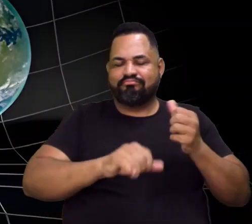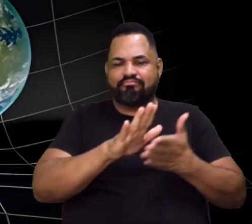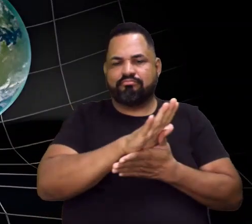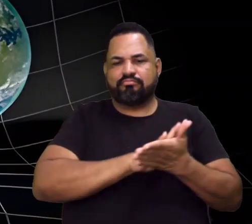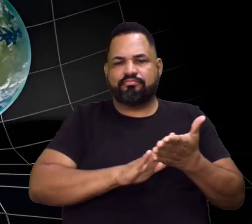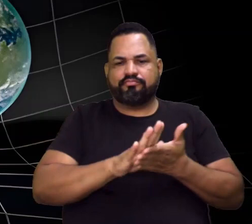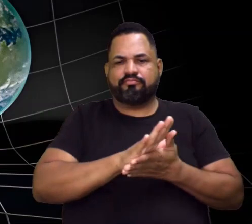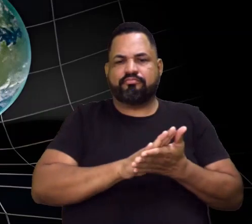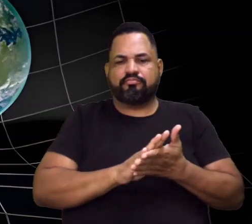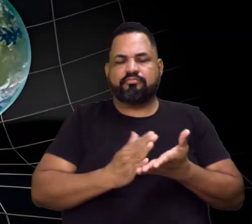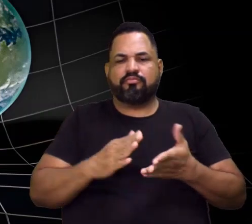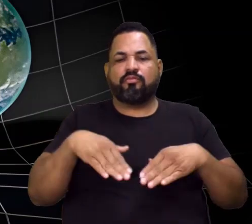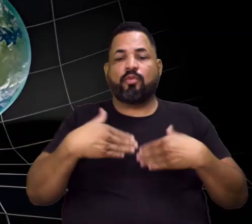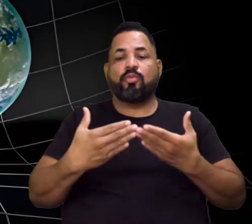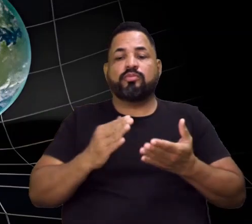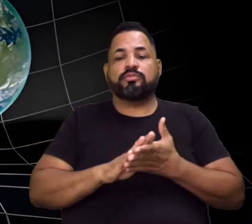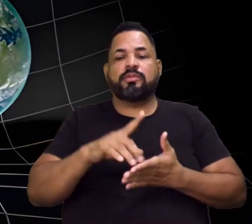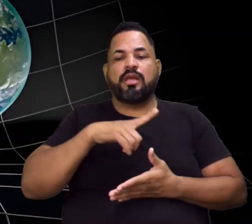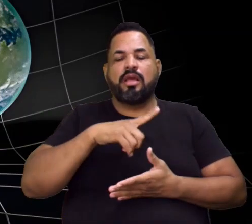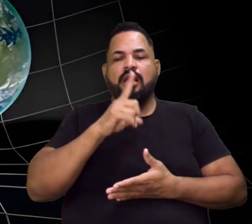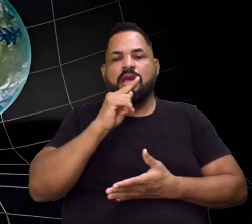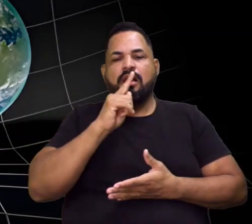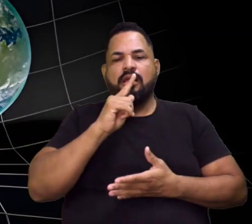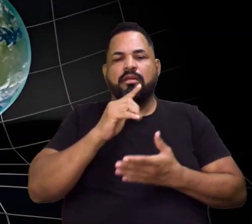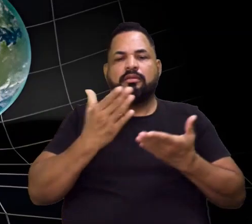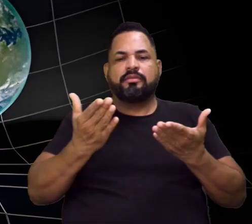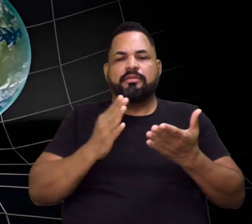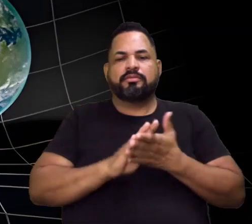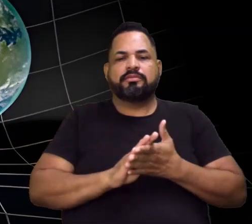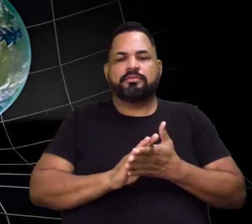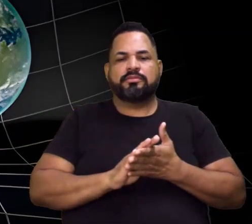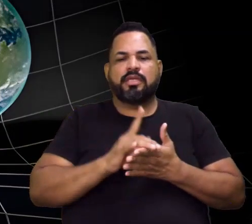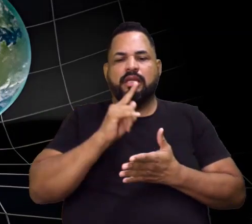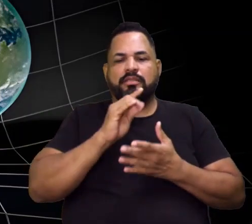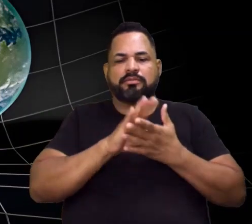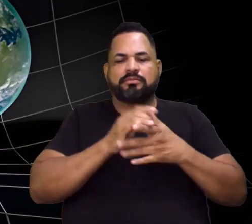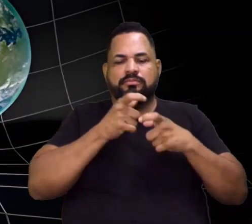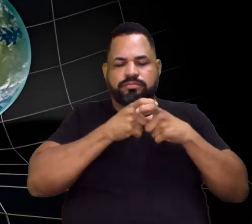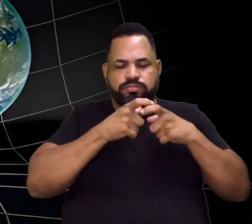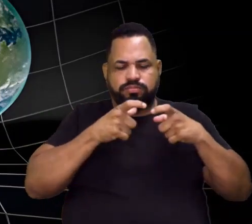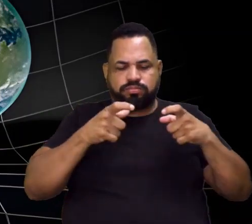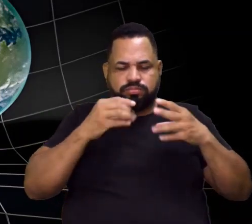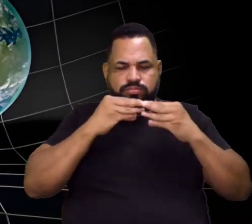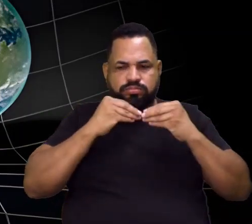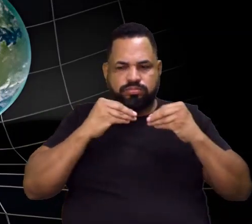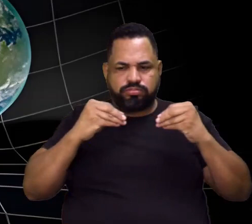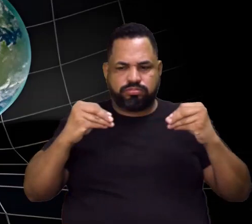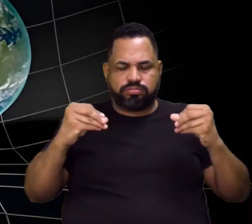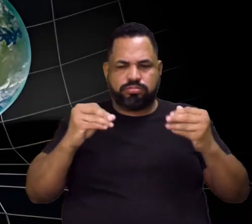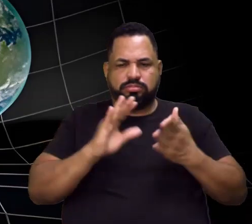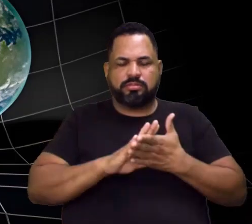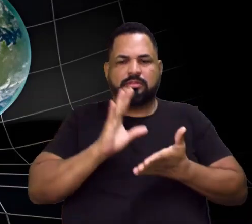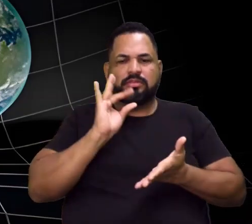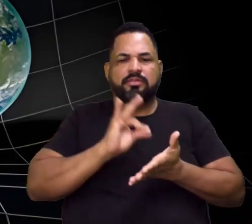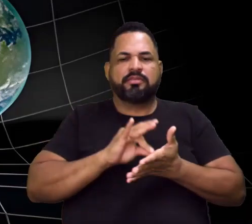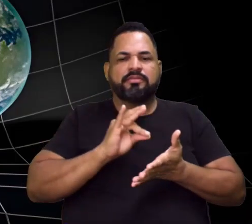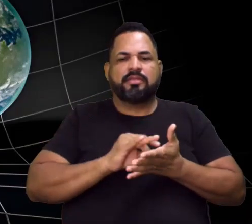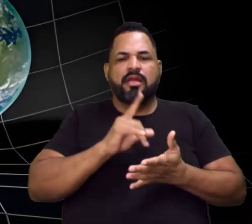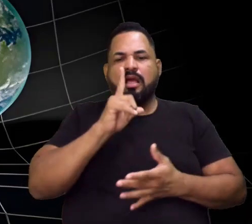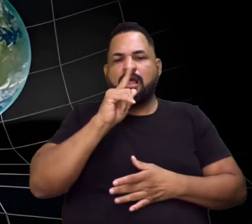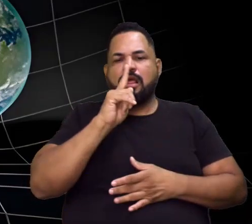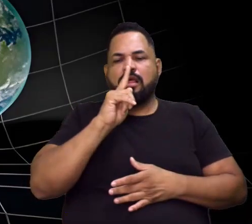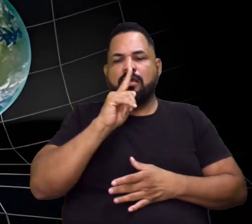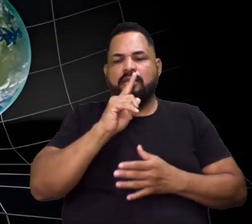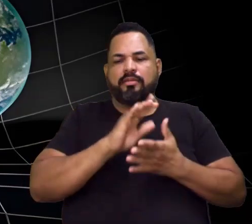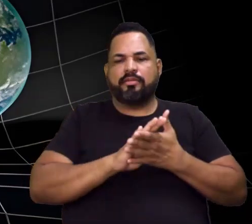água ela tem uma diferença qualquer diferença dessa dilatação da água a diferença está realmente que a